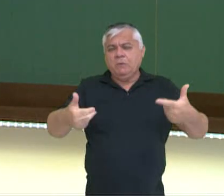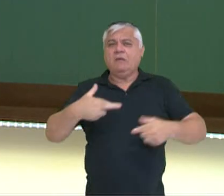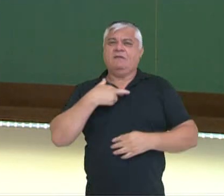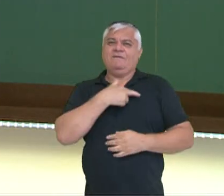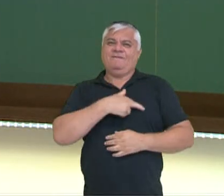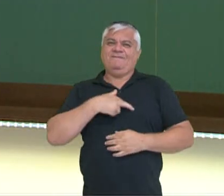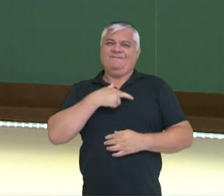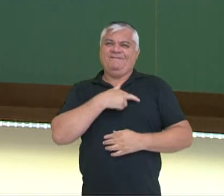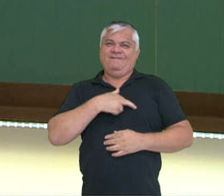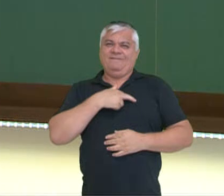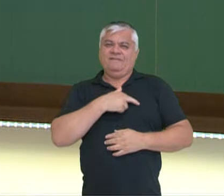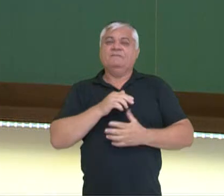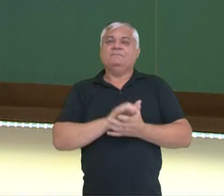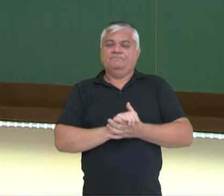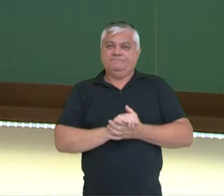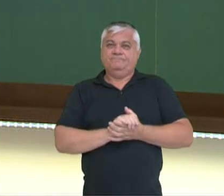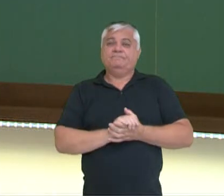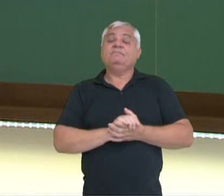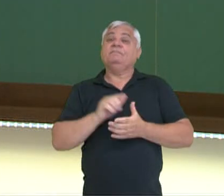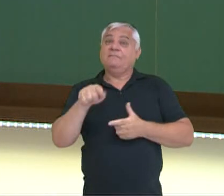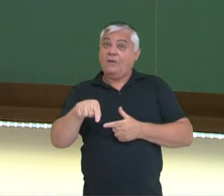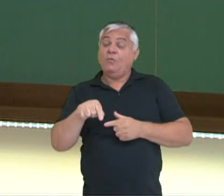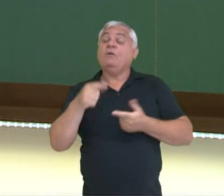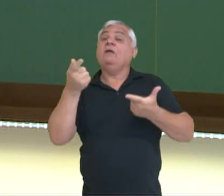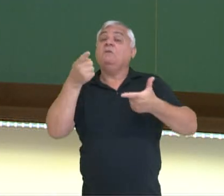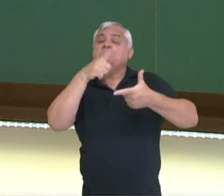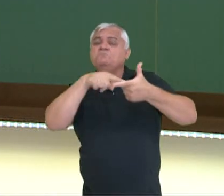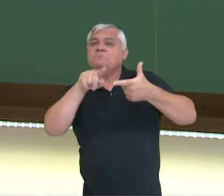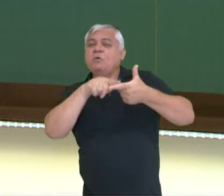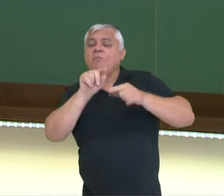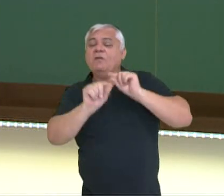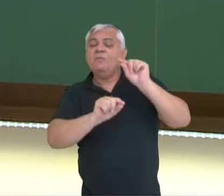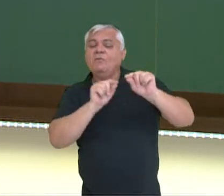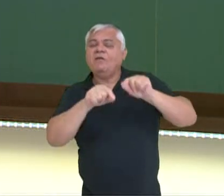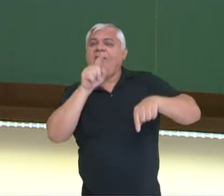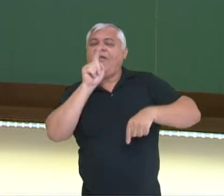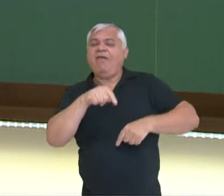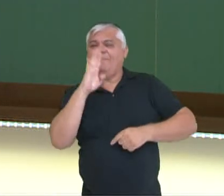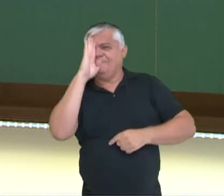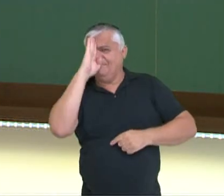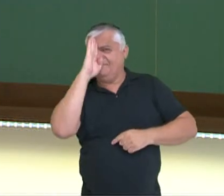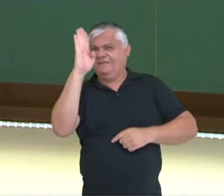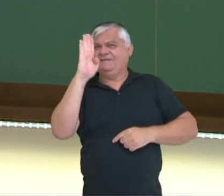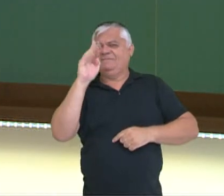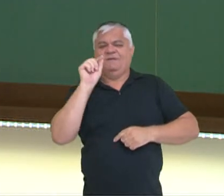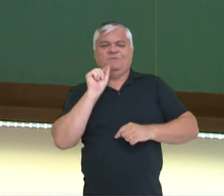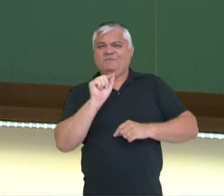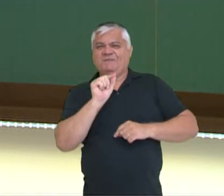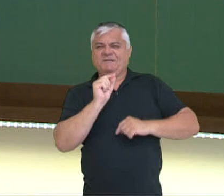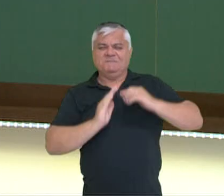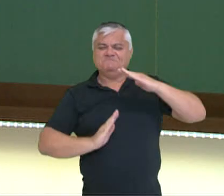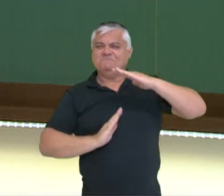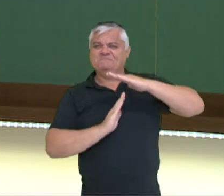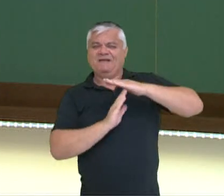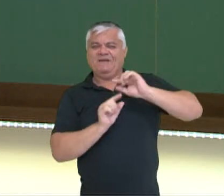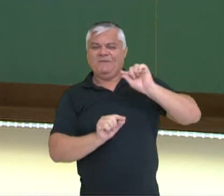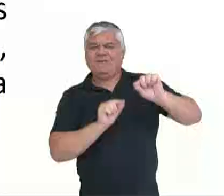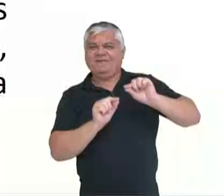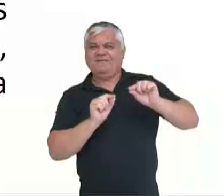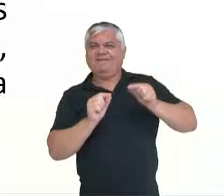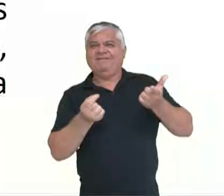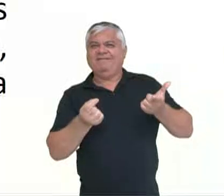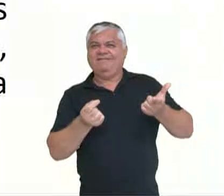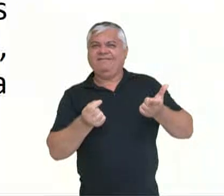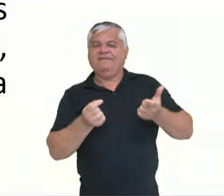romance. O conflito é o ponto alto, né? É o ponto máximo de um romance. De que